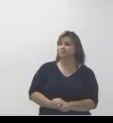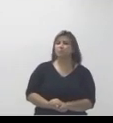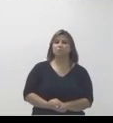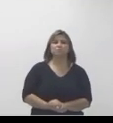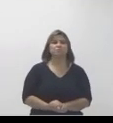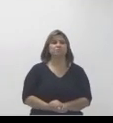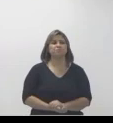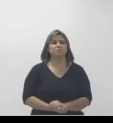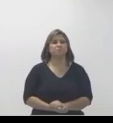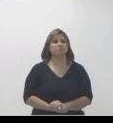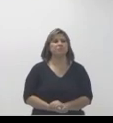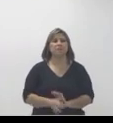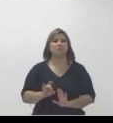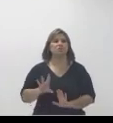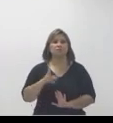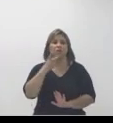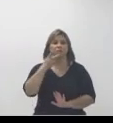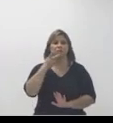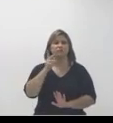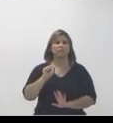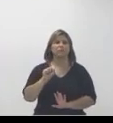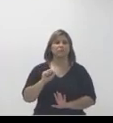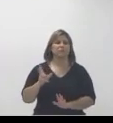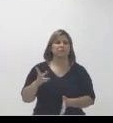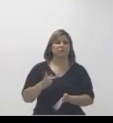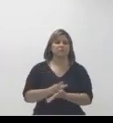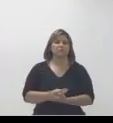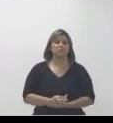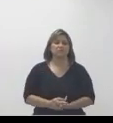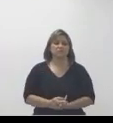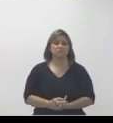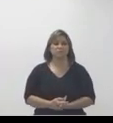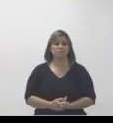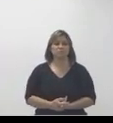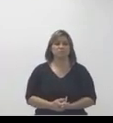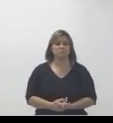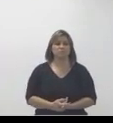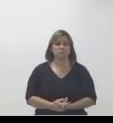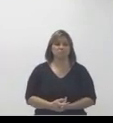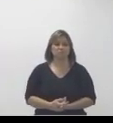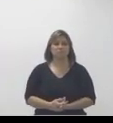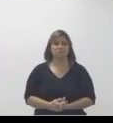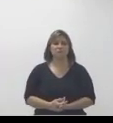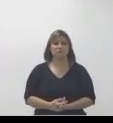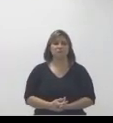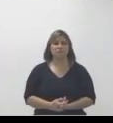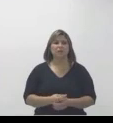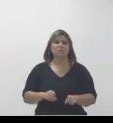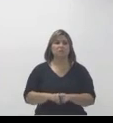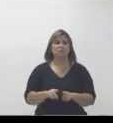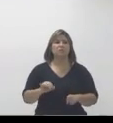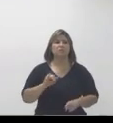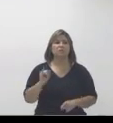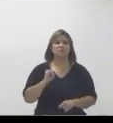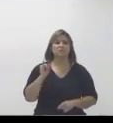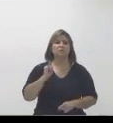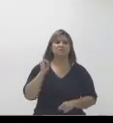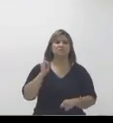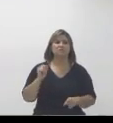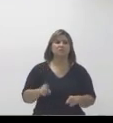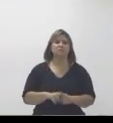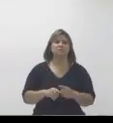a fala tão tão clara a cantora fez dizendo que eu acho que seria importante inclusive você